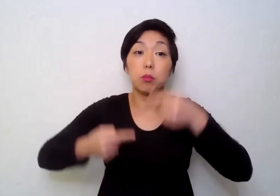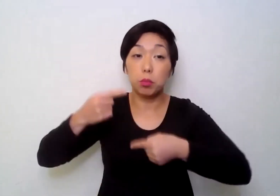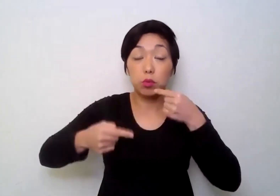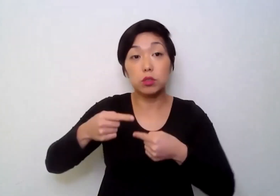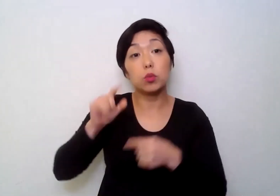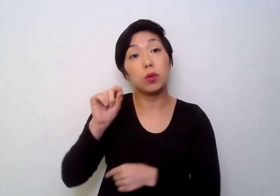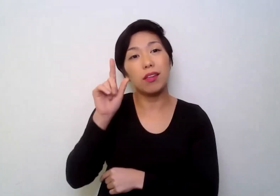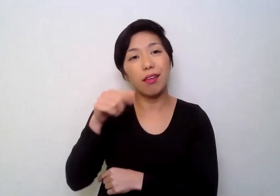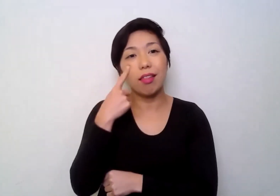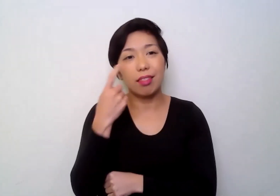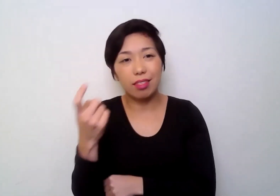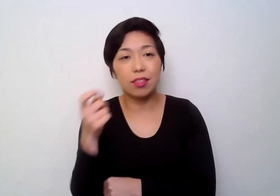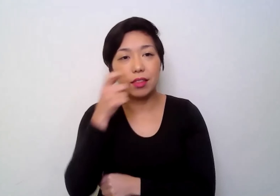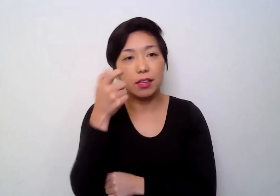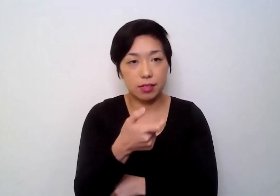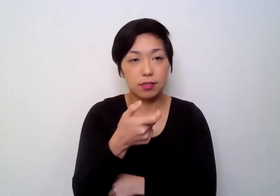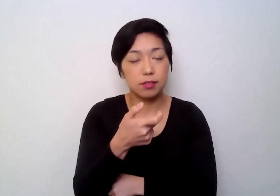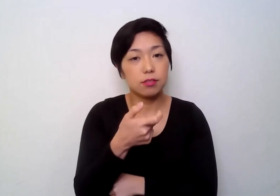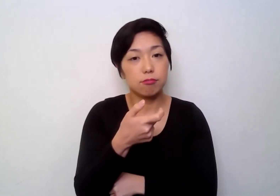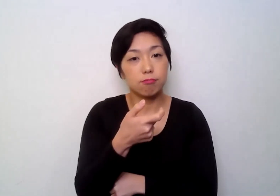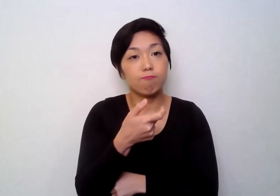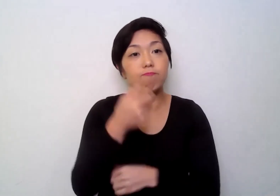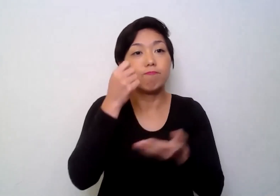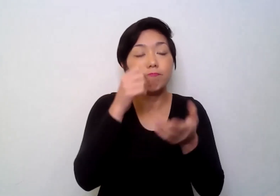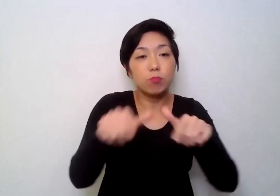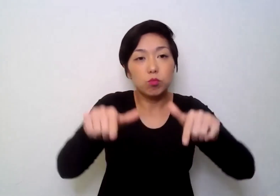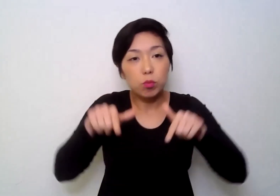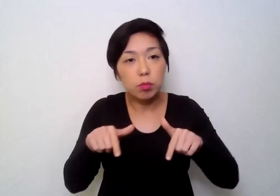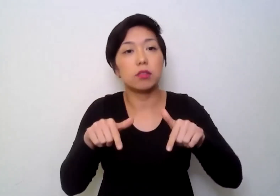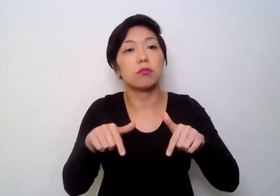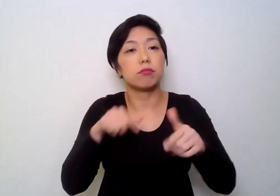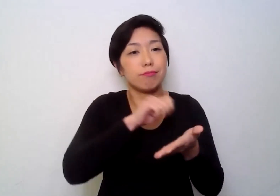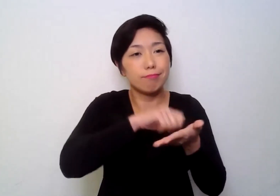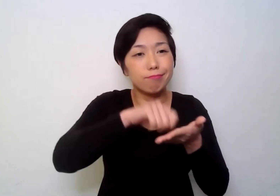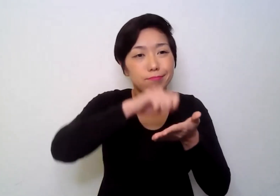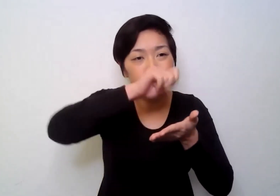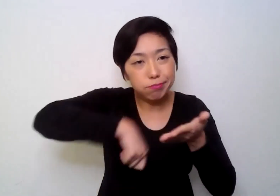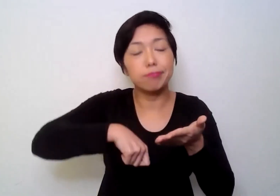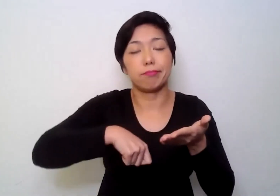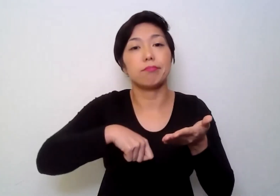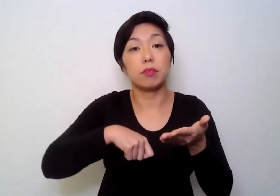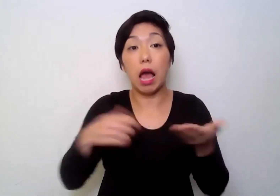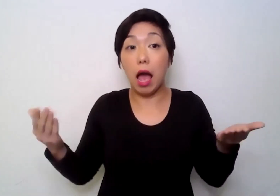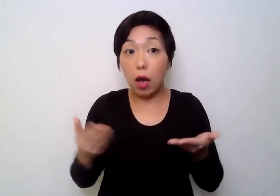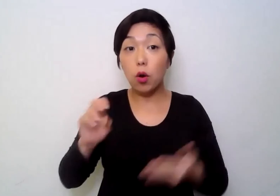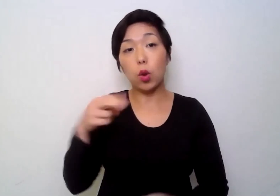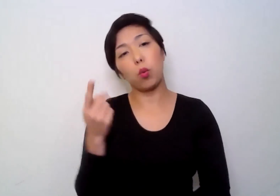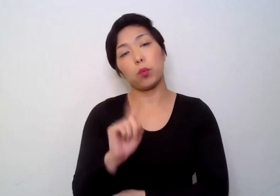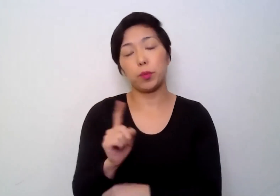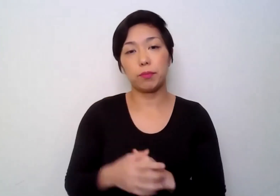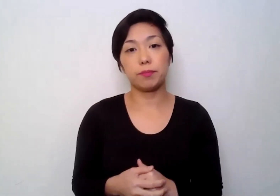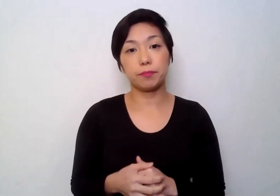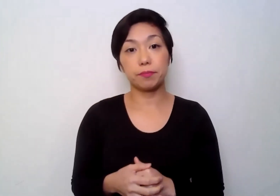se tombar esse bem de fato federalmente agora ou não e